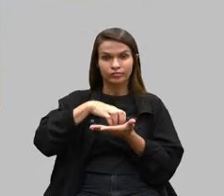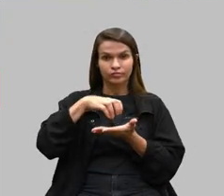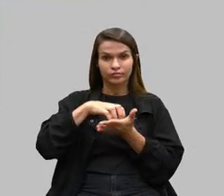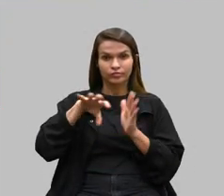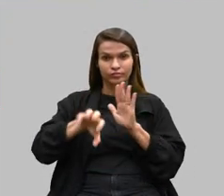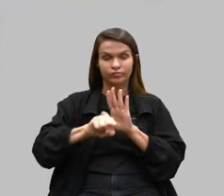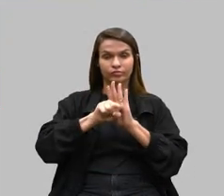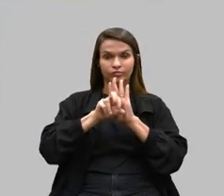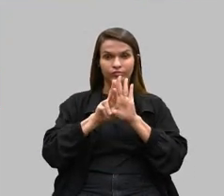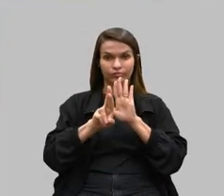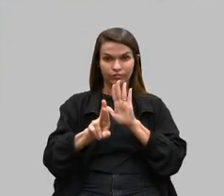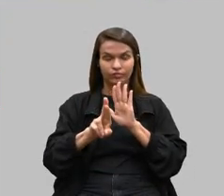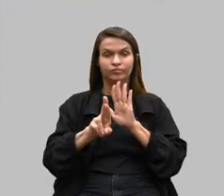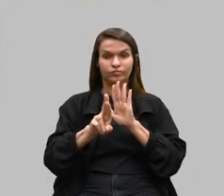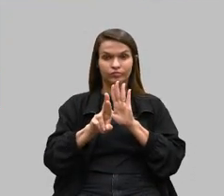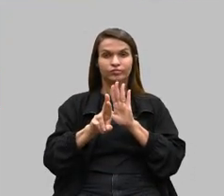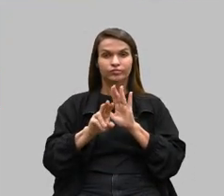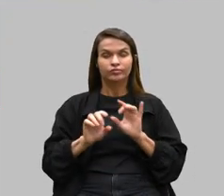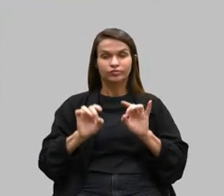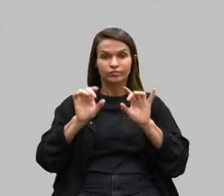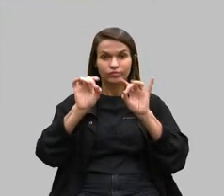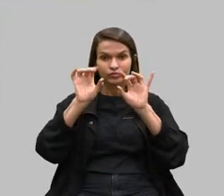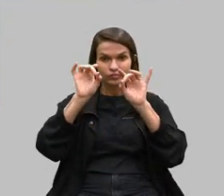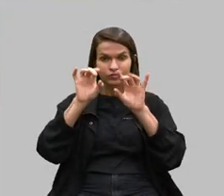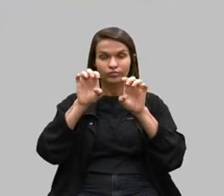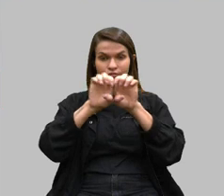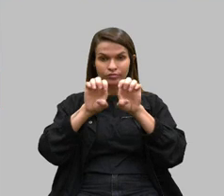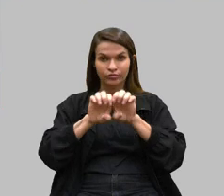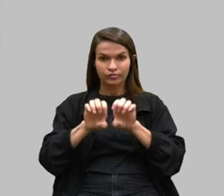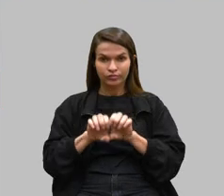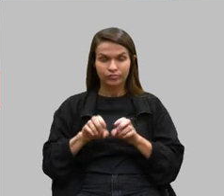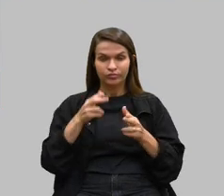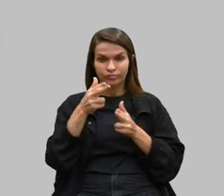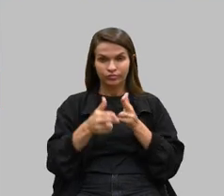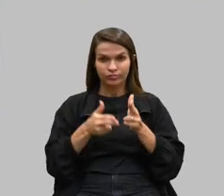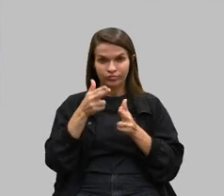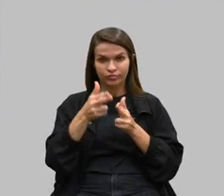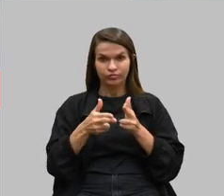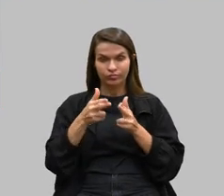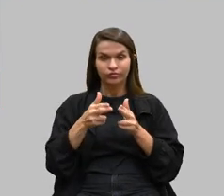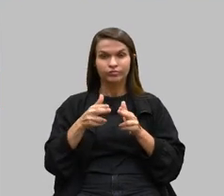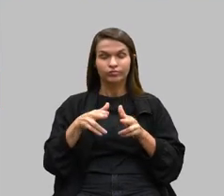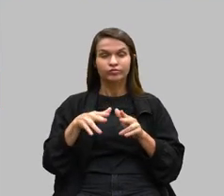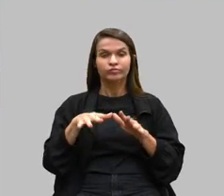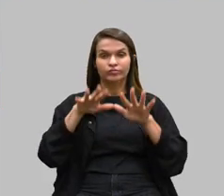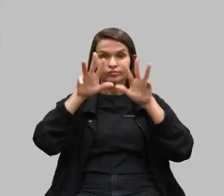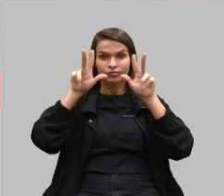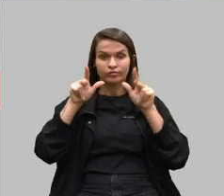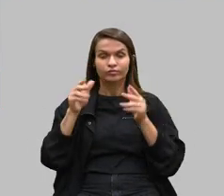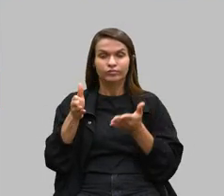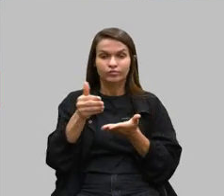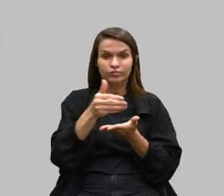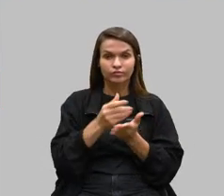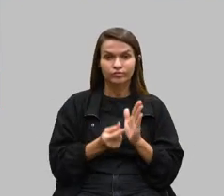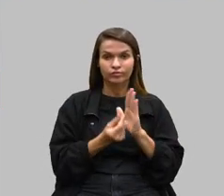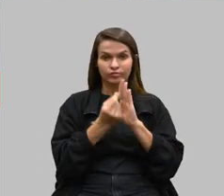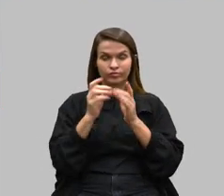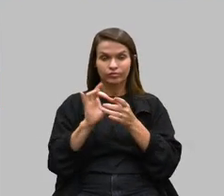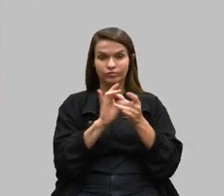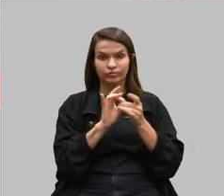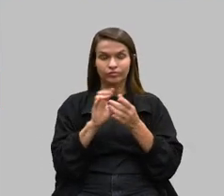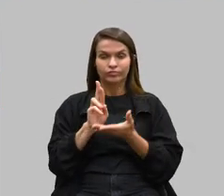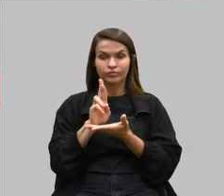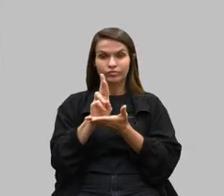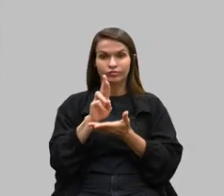especializada em infraestrutura portuária e Ferroviária do Tribunal de Contas da União representando Bruno